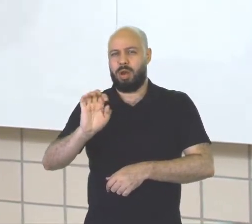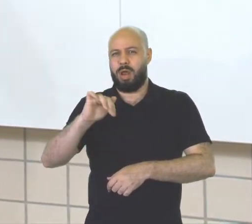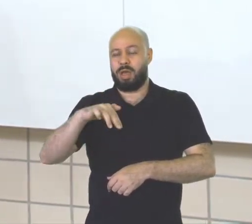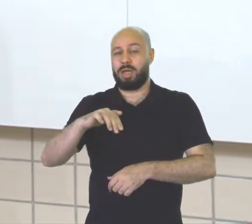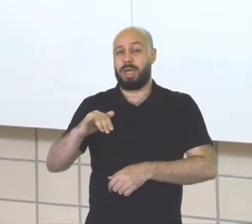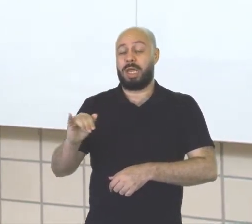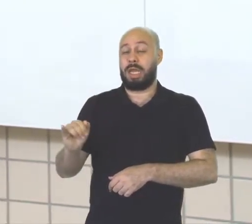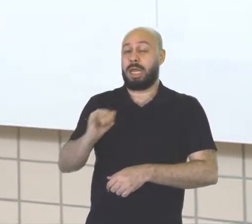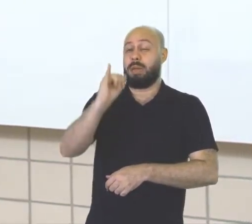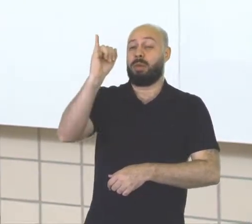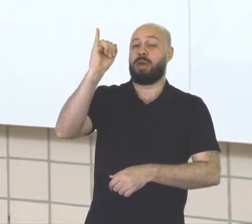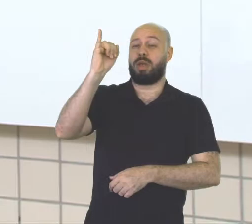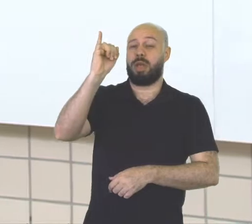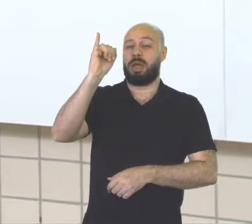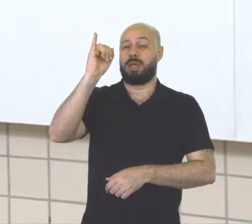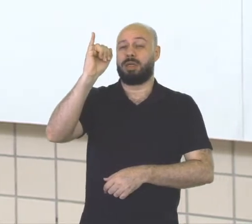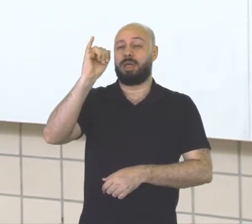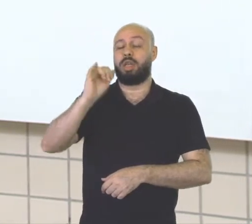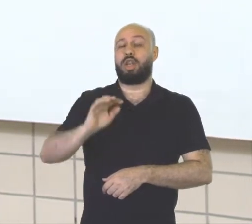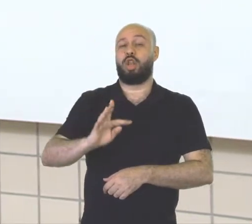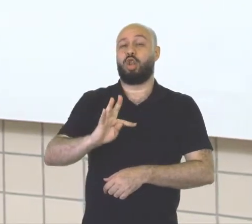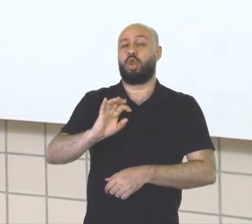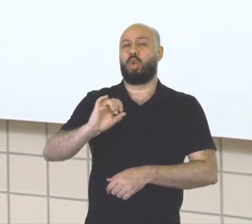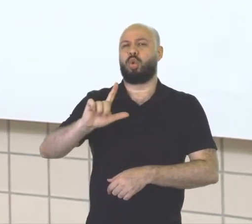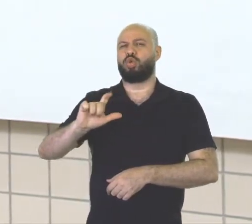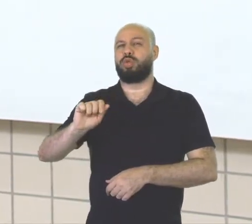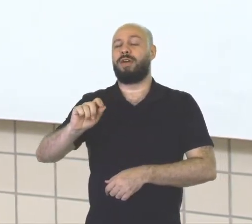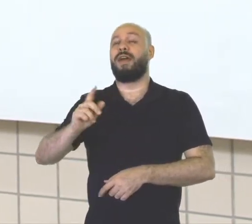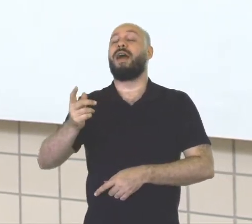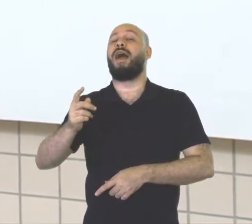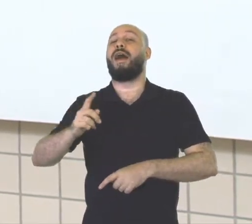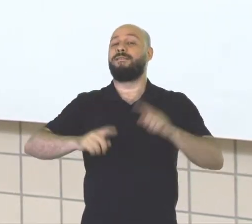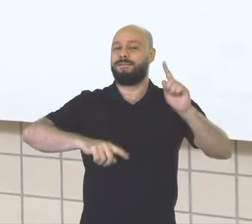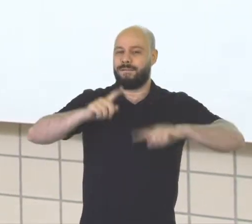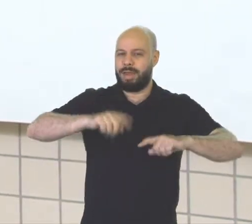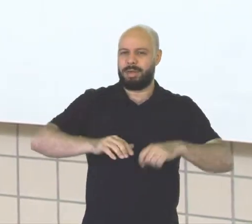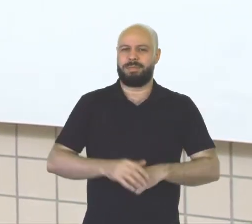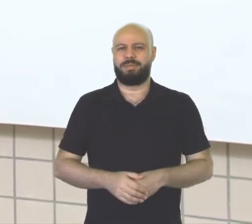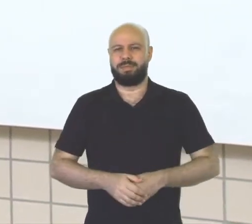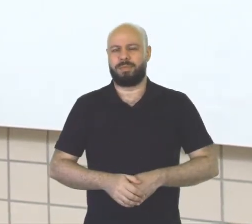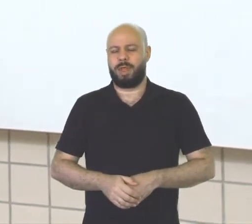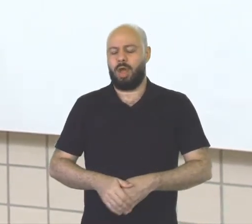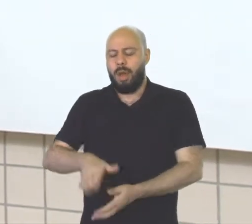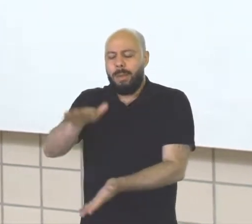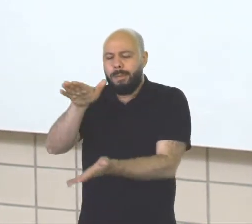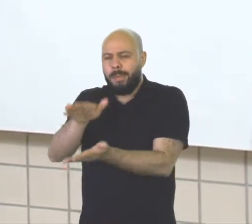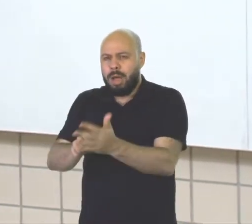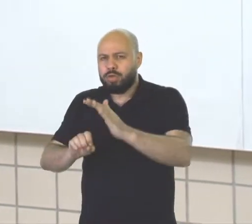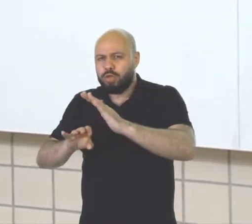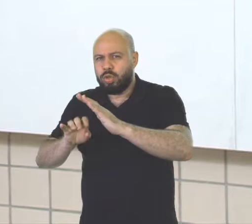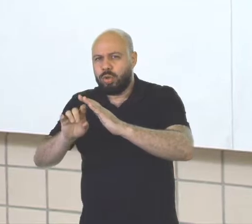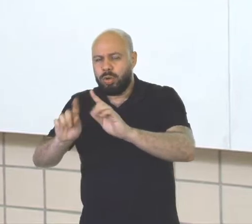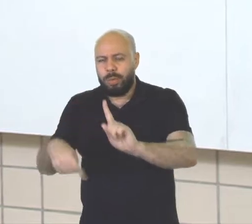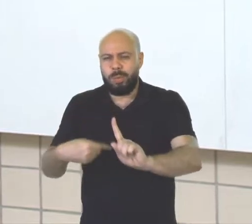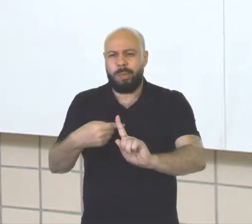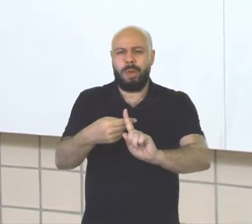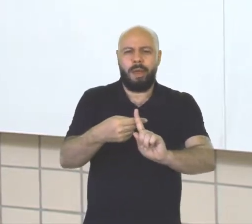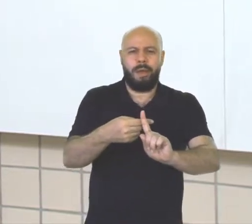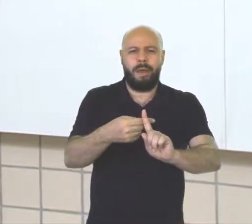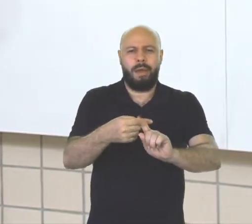tools, pessoal, então observem. Palmas Homeschool and YouTube are both